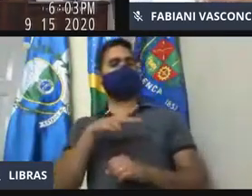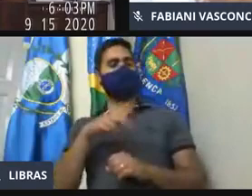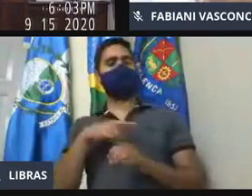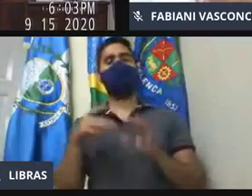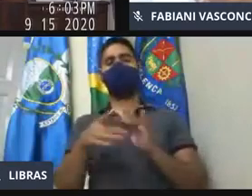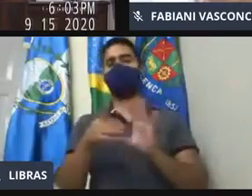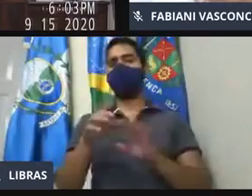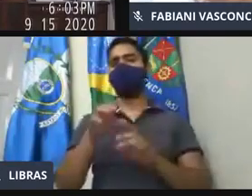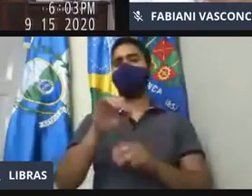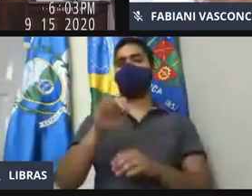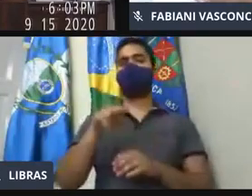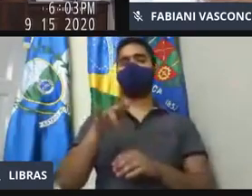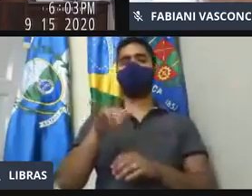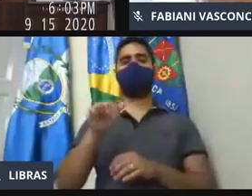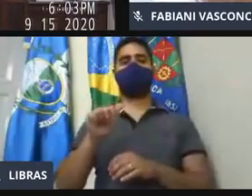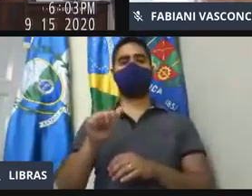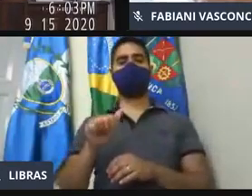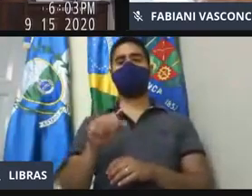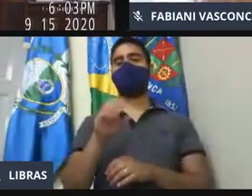INEA,